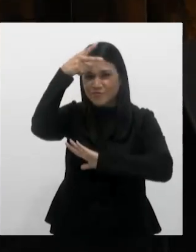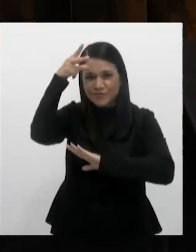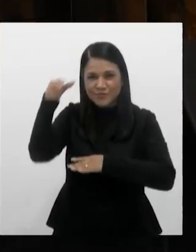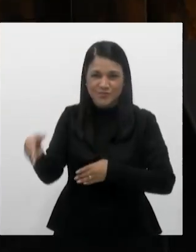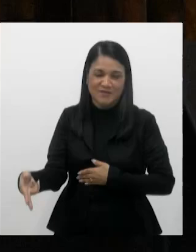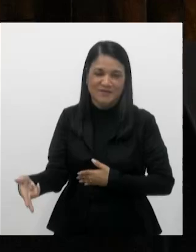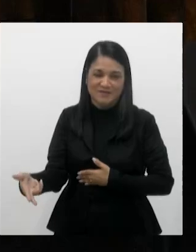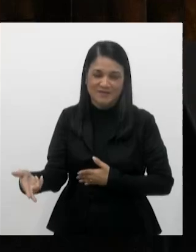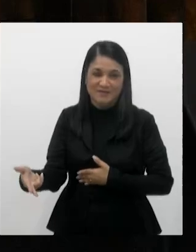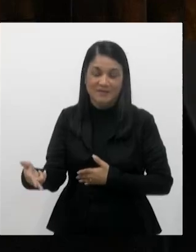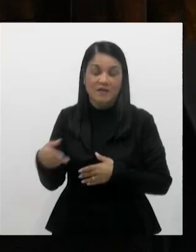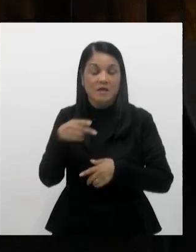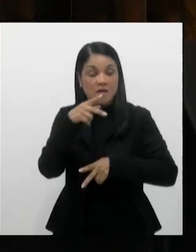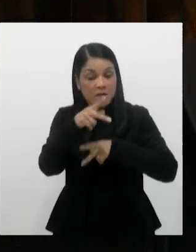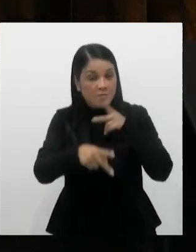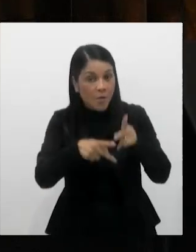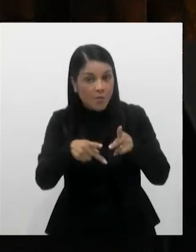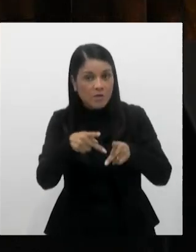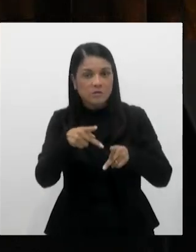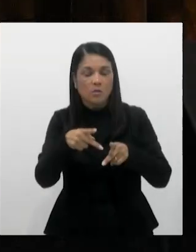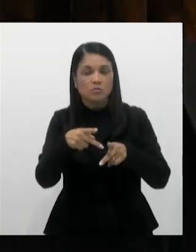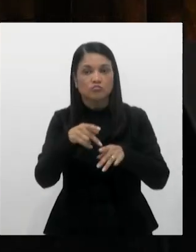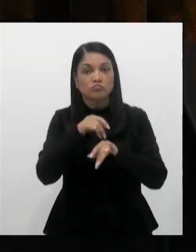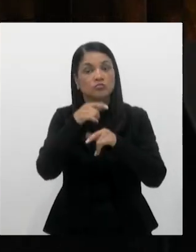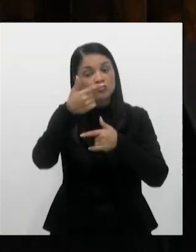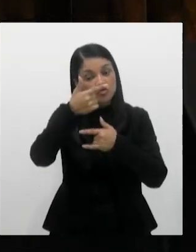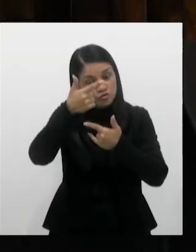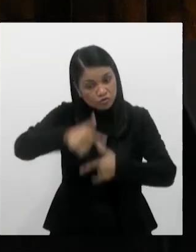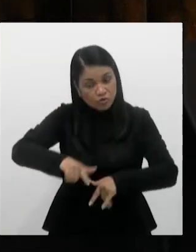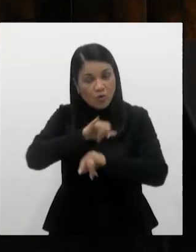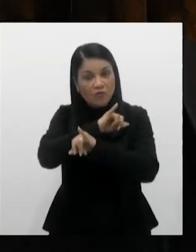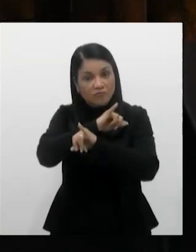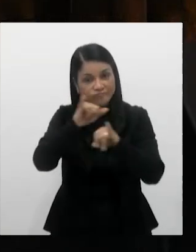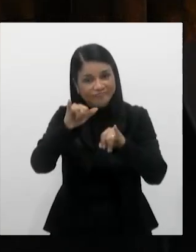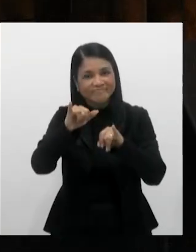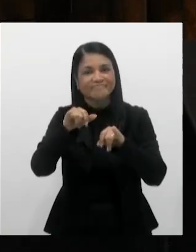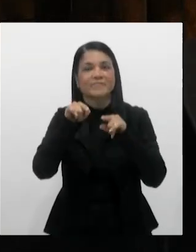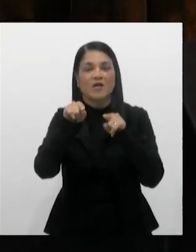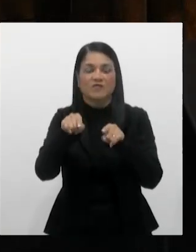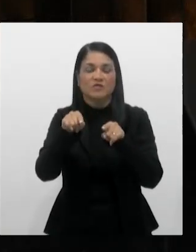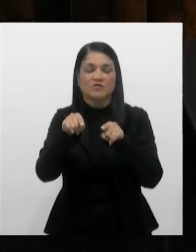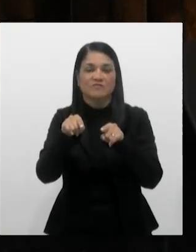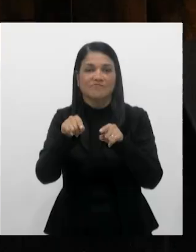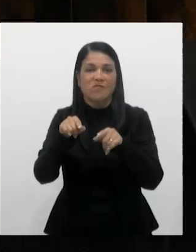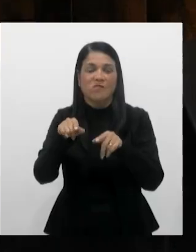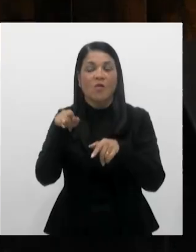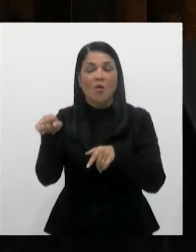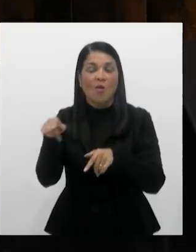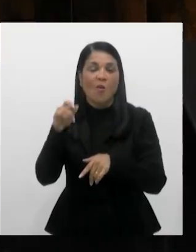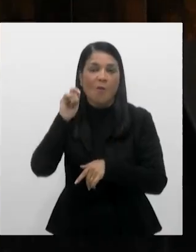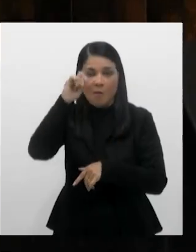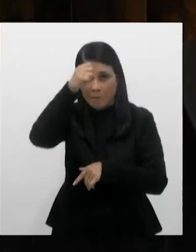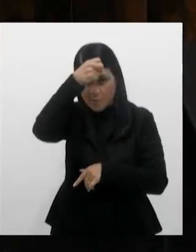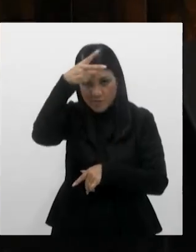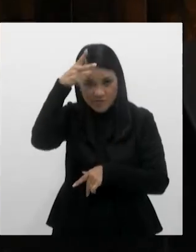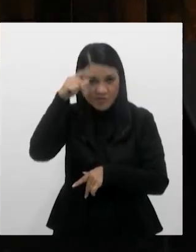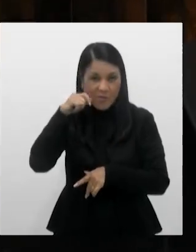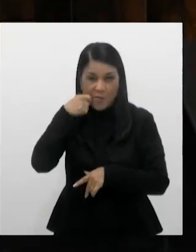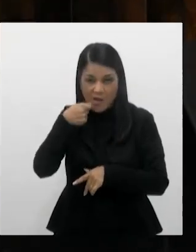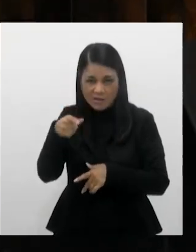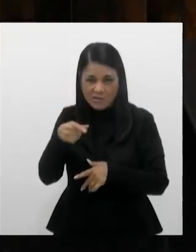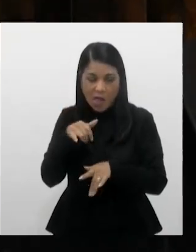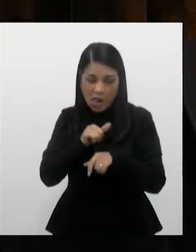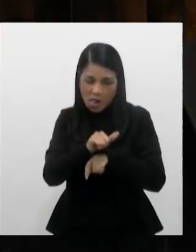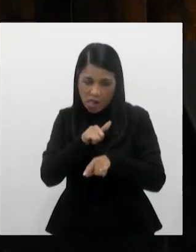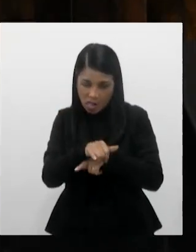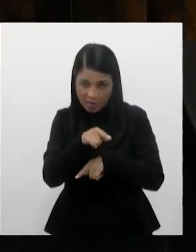do Rio de Janeiro, mais uma vez sendo lesada pelo prefeito Eduardo Paes. Prefeito esse que